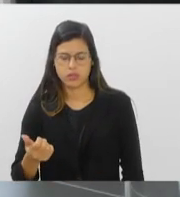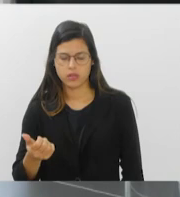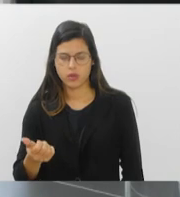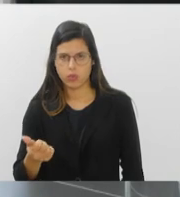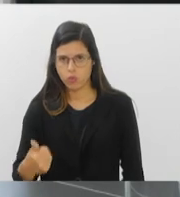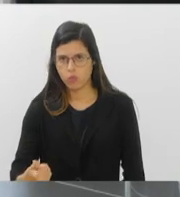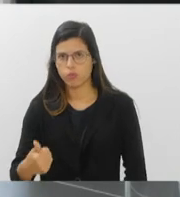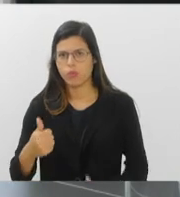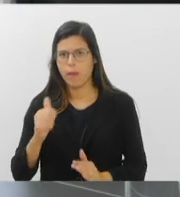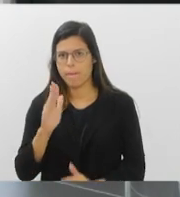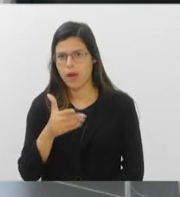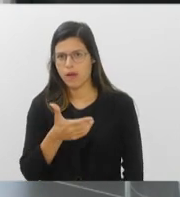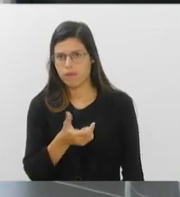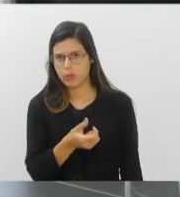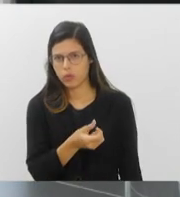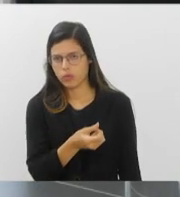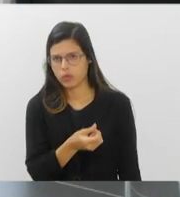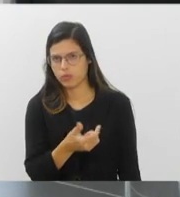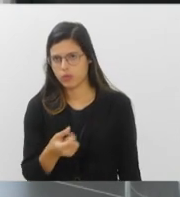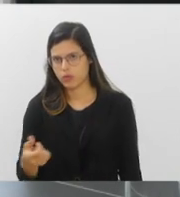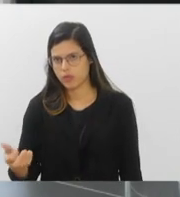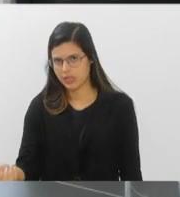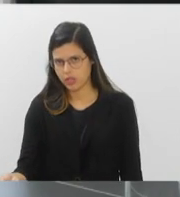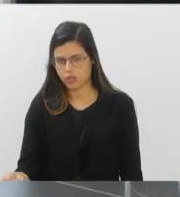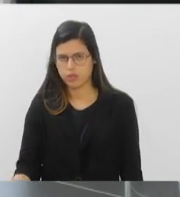deputado Carlos Mink. Uhum.